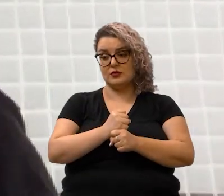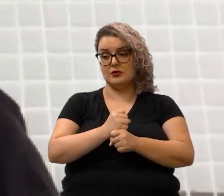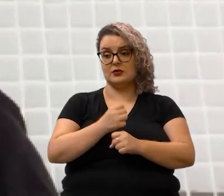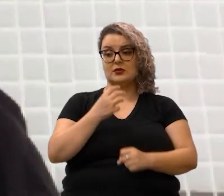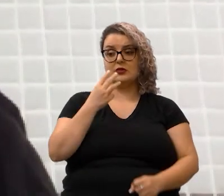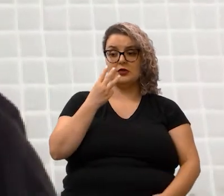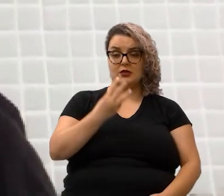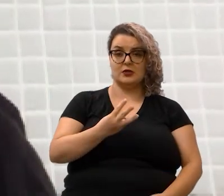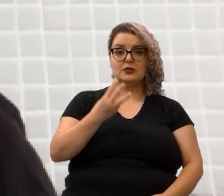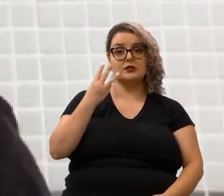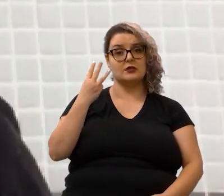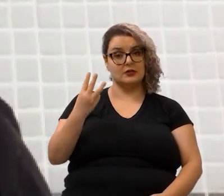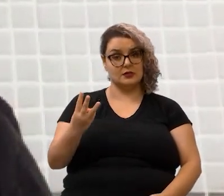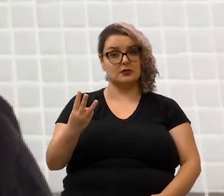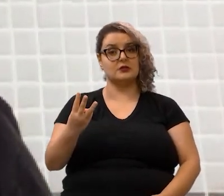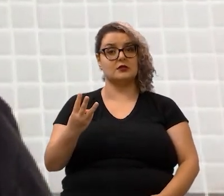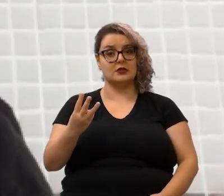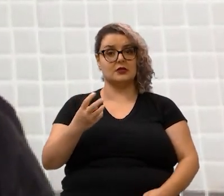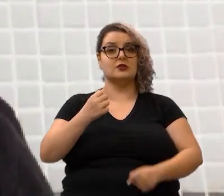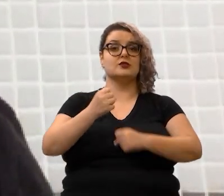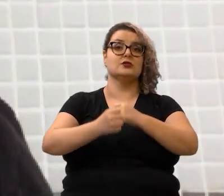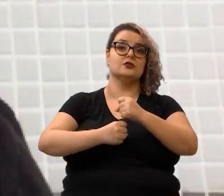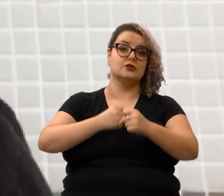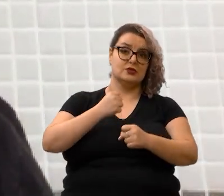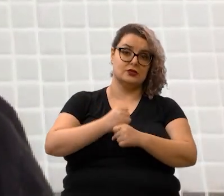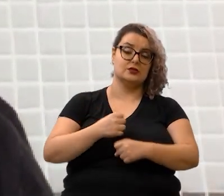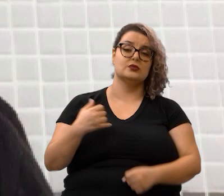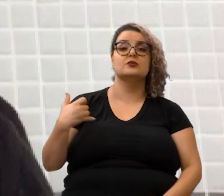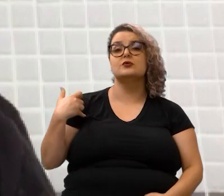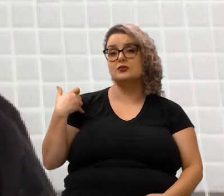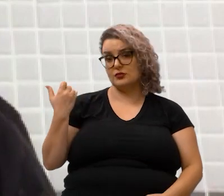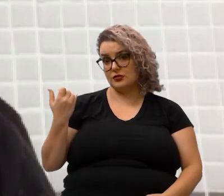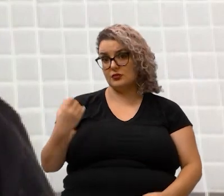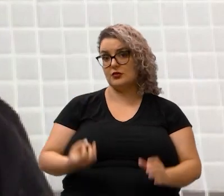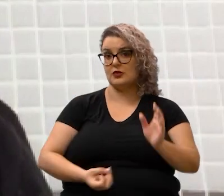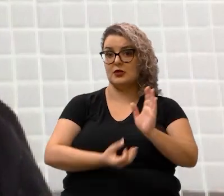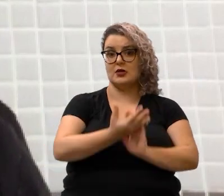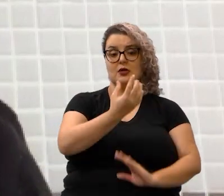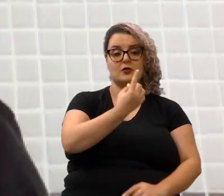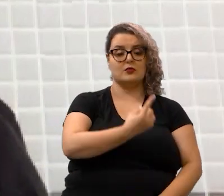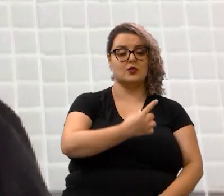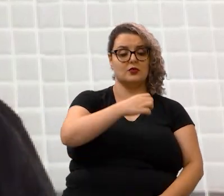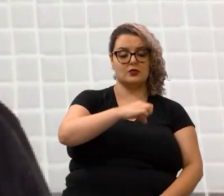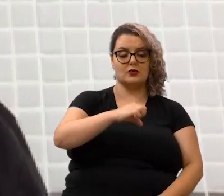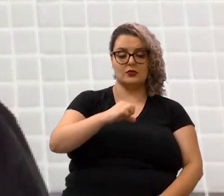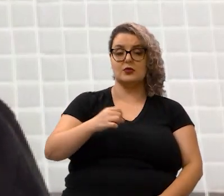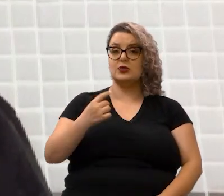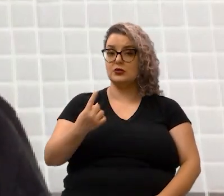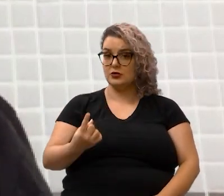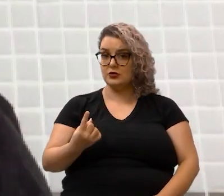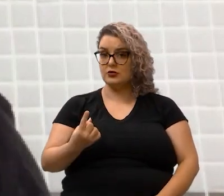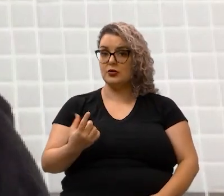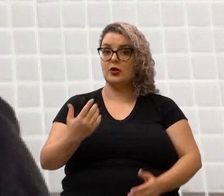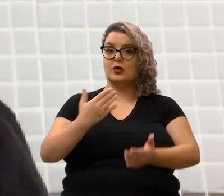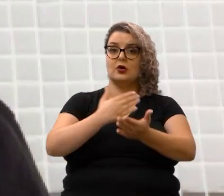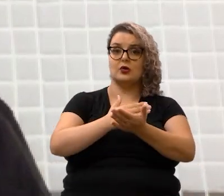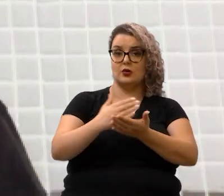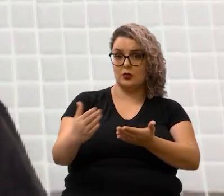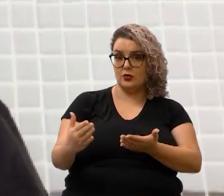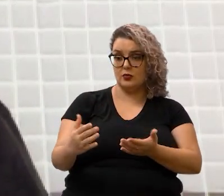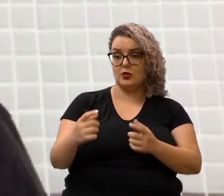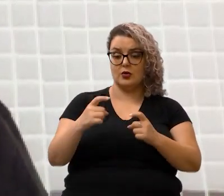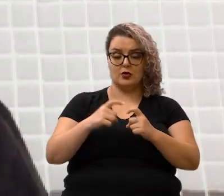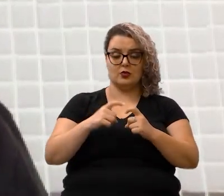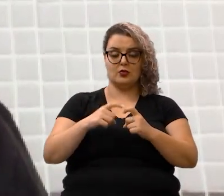completando 33 anos de idade. Ela foi criada em 1991, né? E começou com